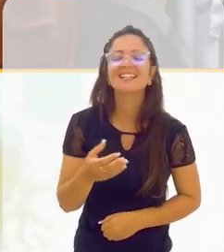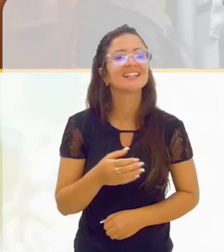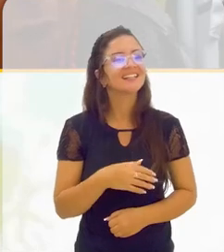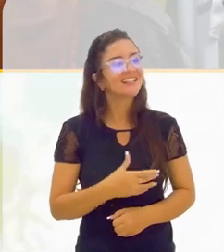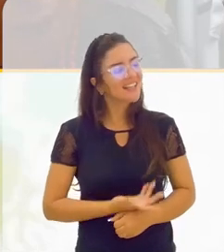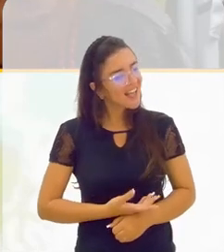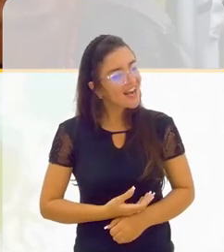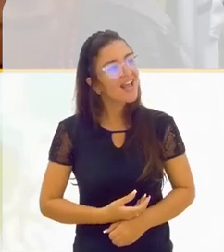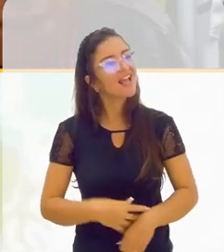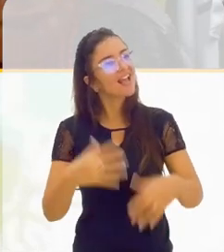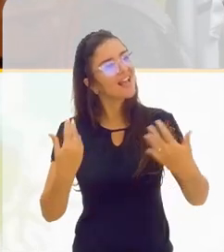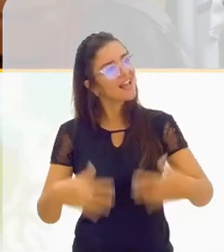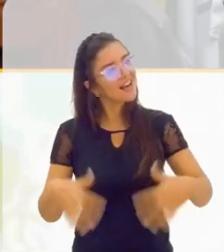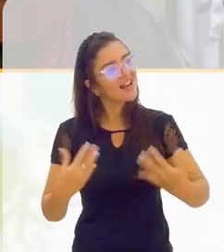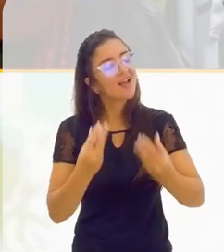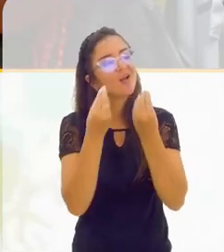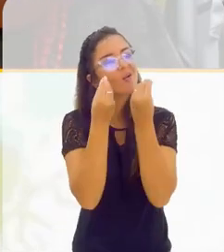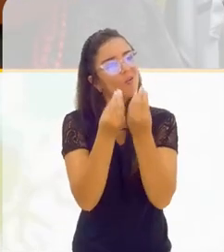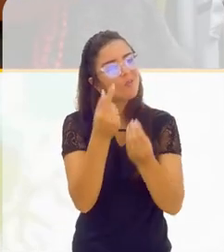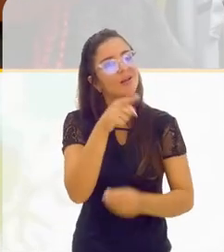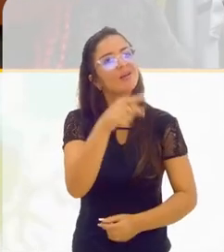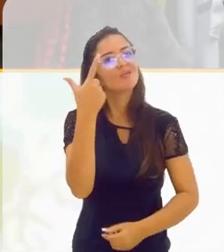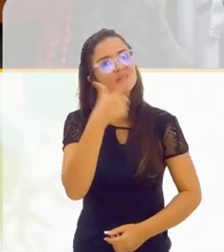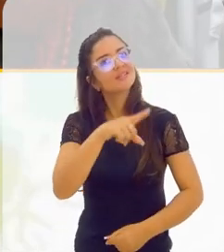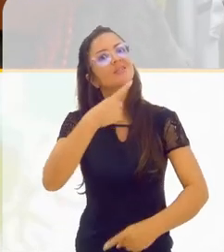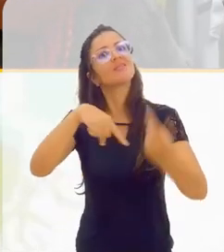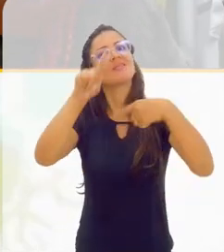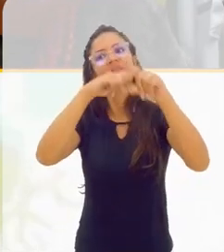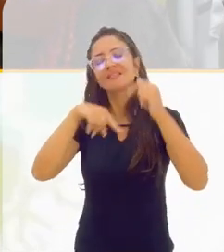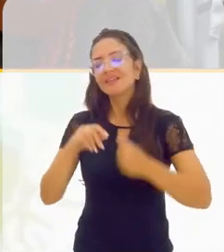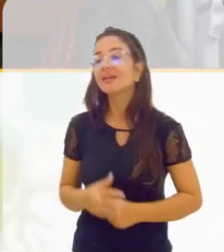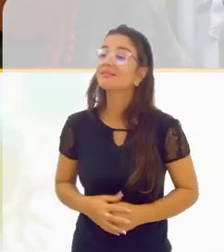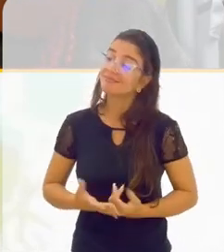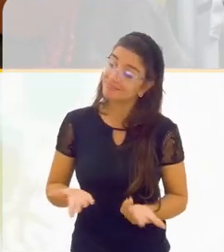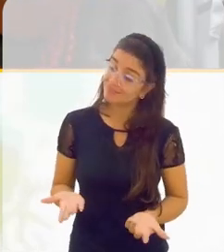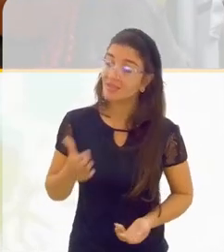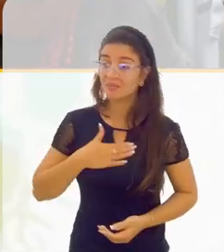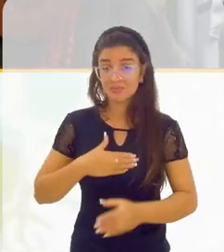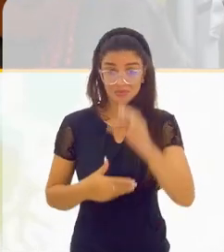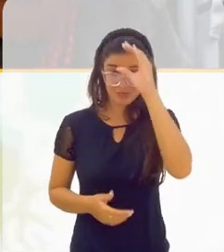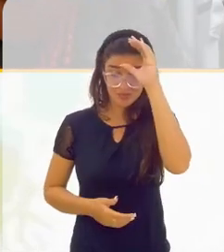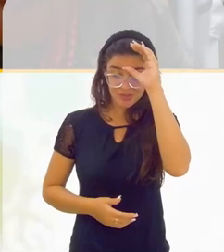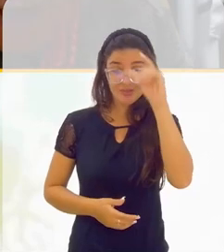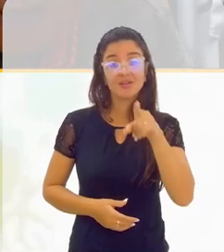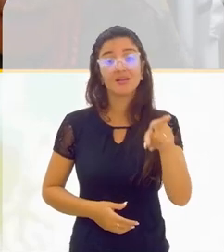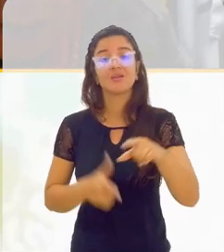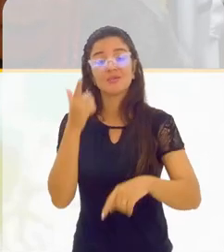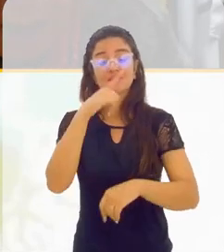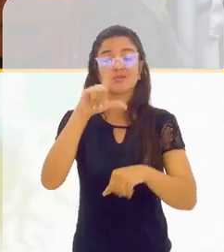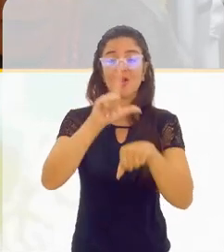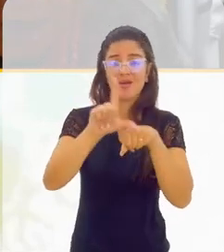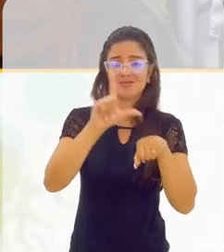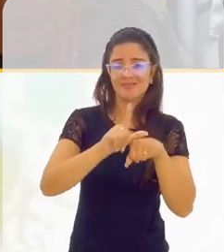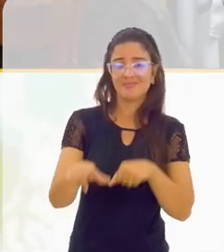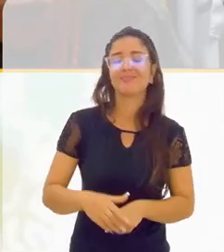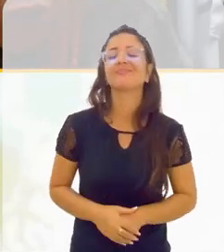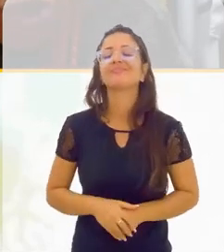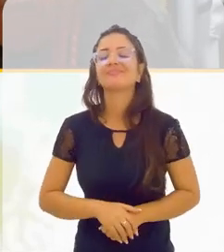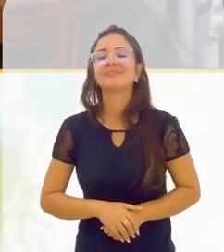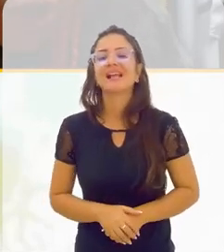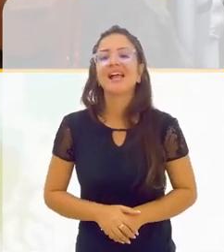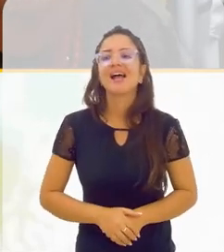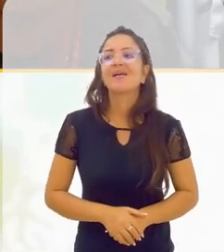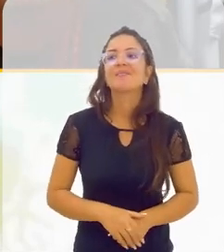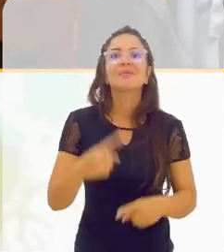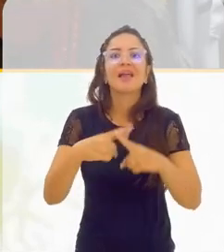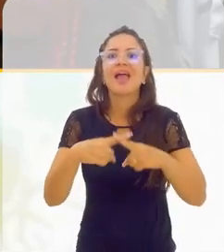ser humano é surpreendente quando ele construiu uma lojinha foi uma briga porque